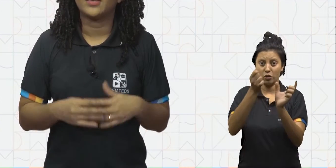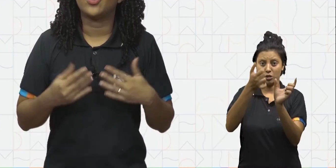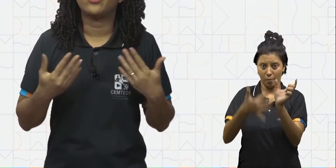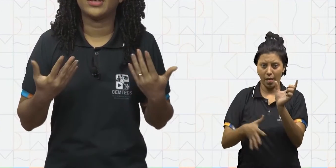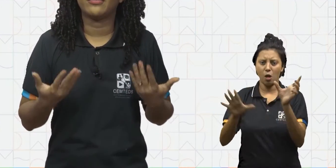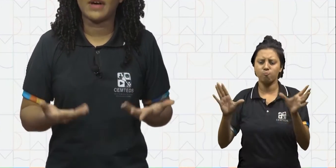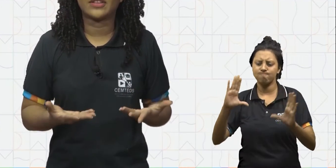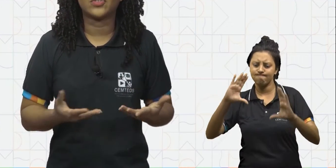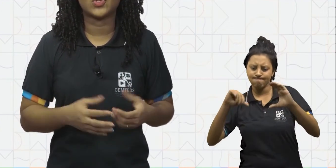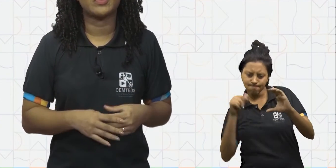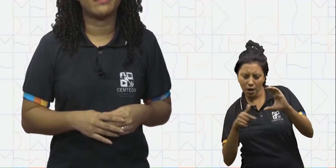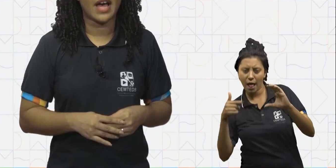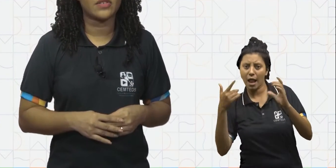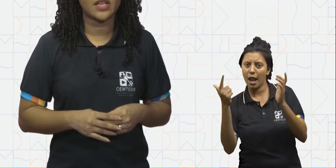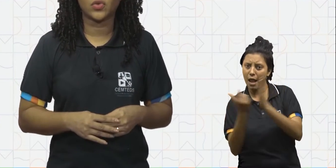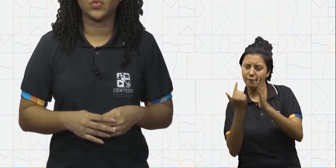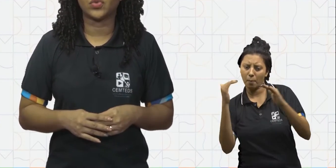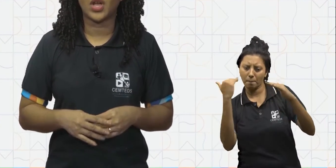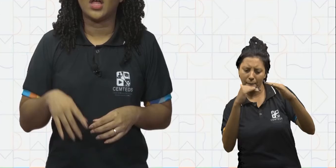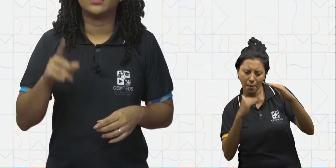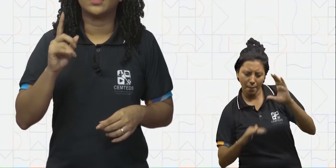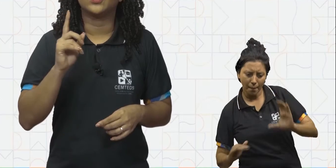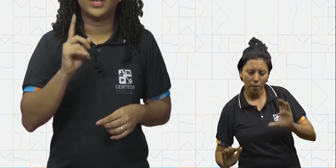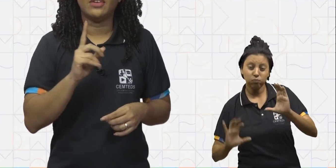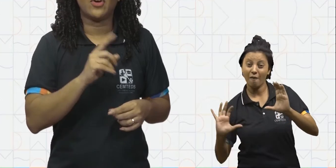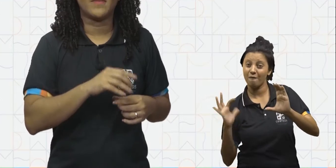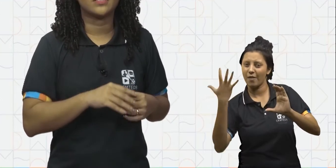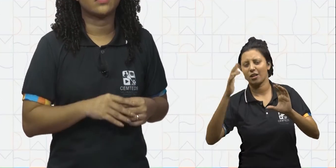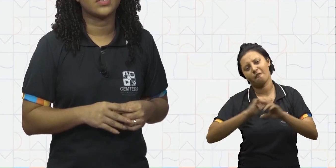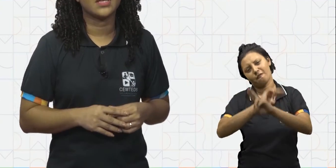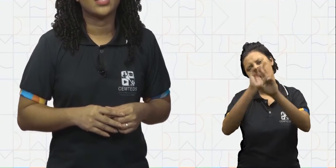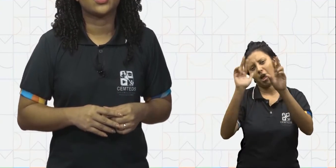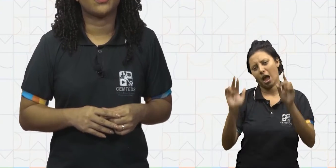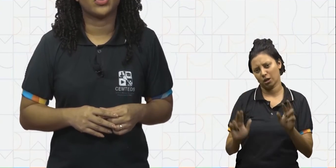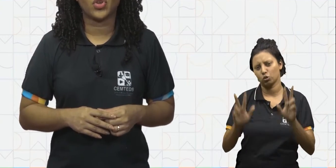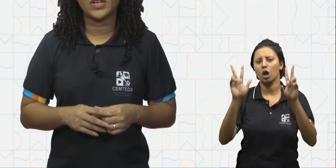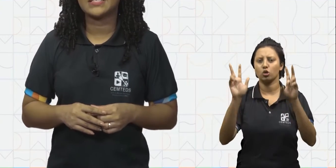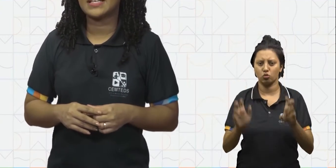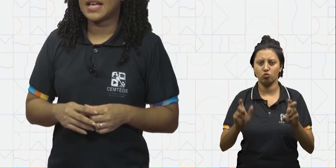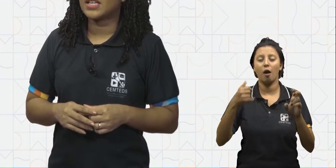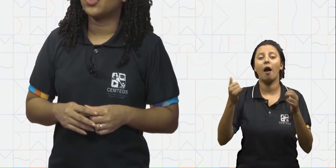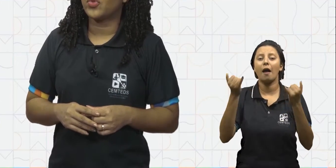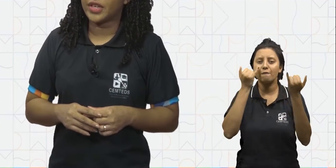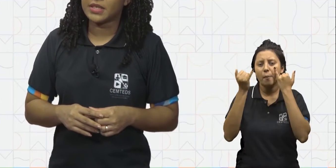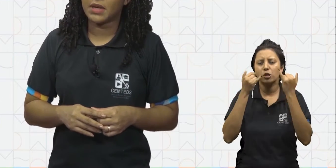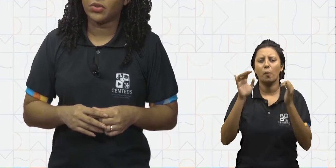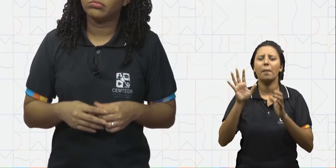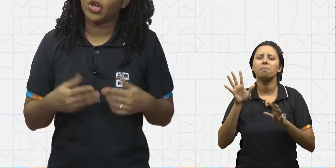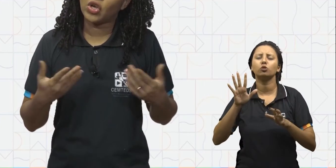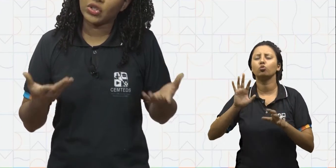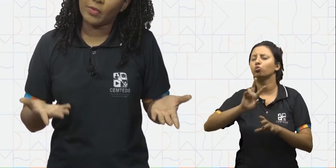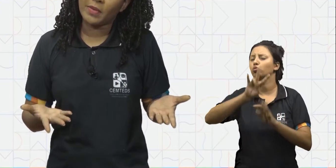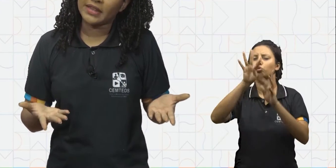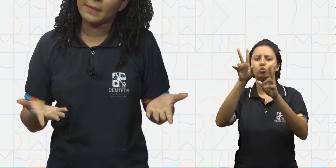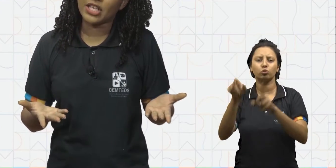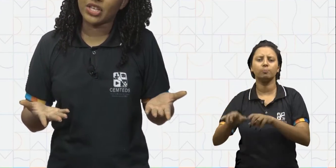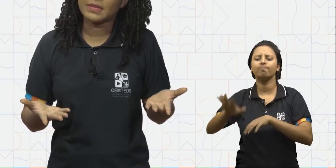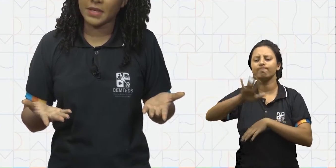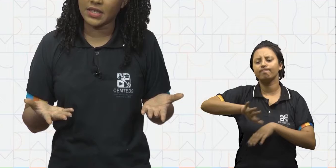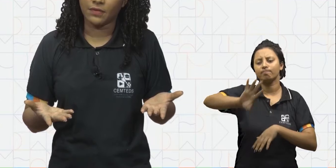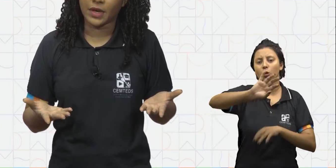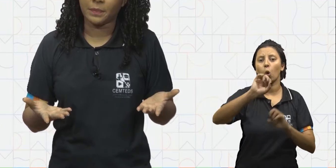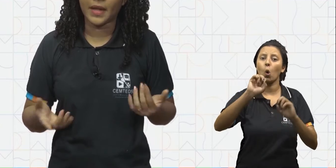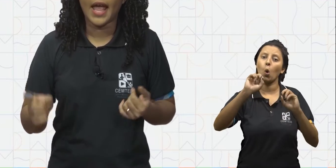livros que contém fatos sobre vários assuntos, dando informações sobre todas as áreas do conhecimento ou sobre uma